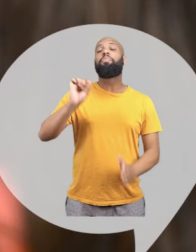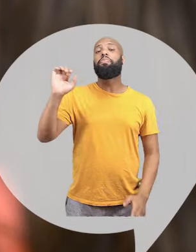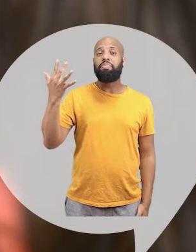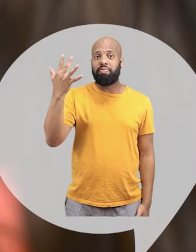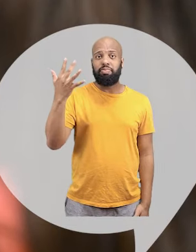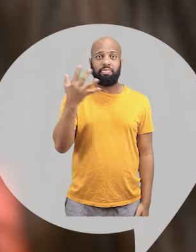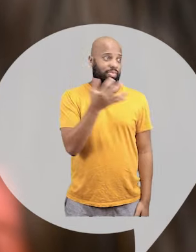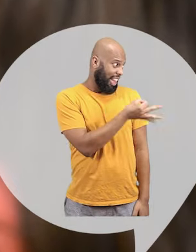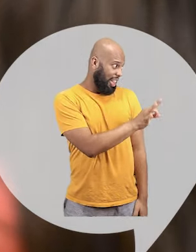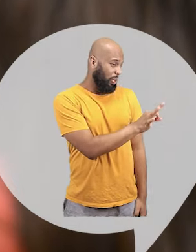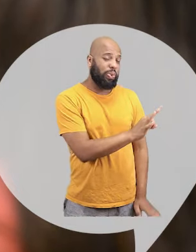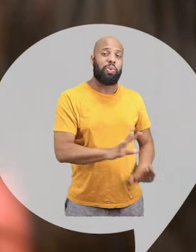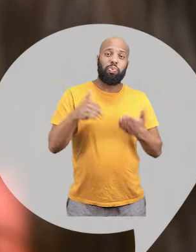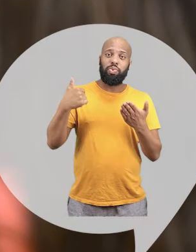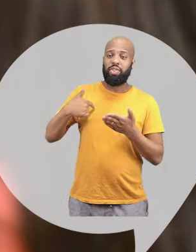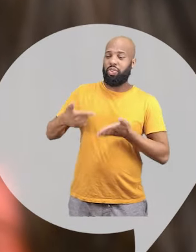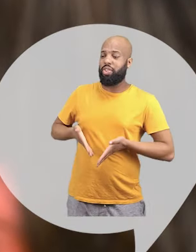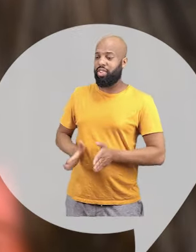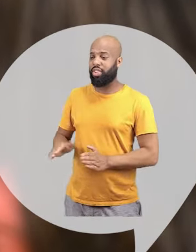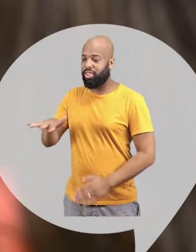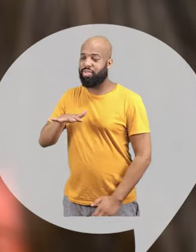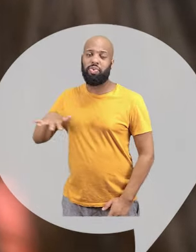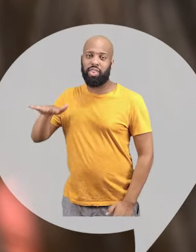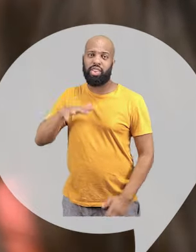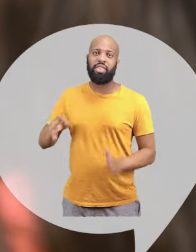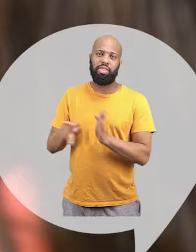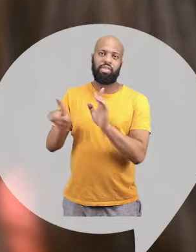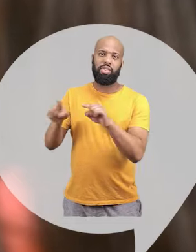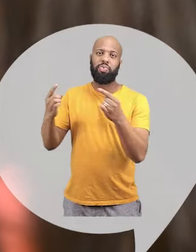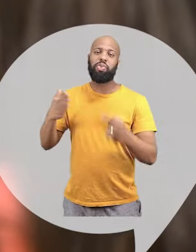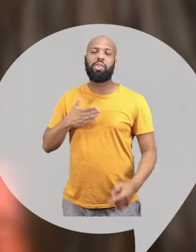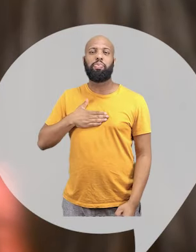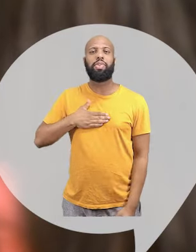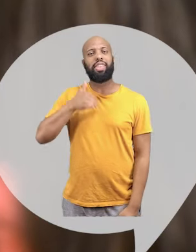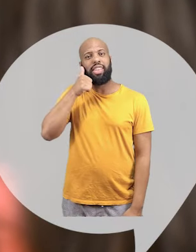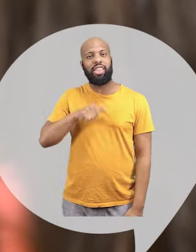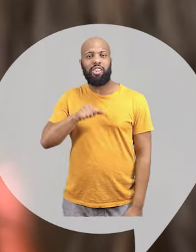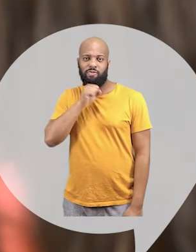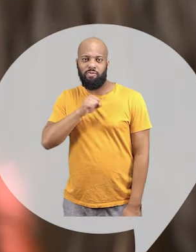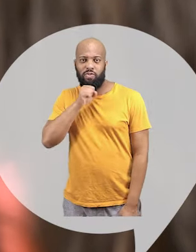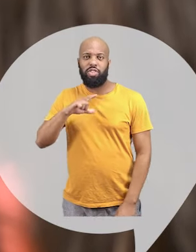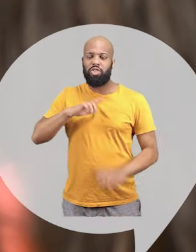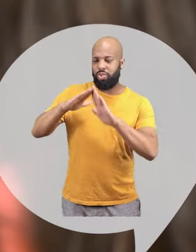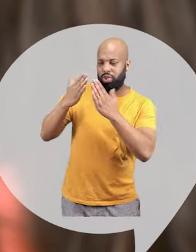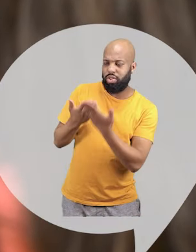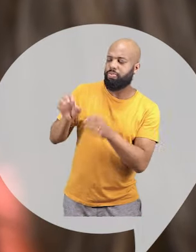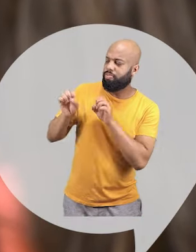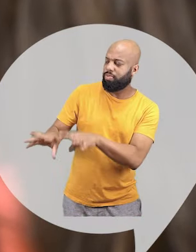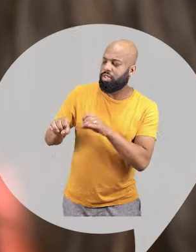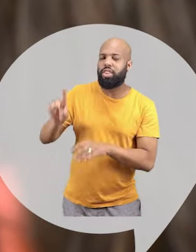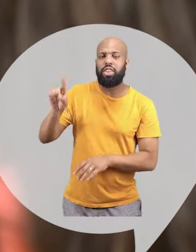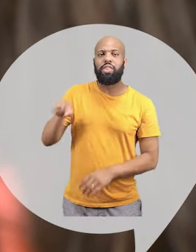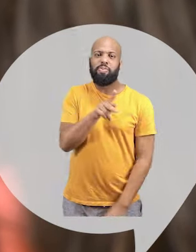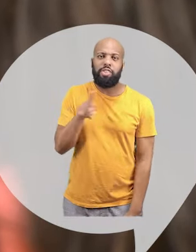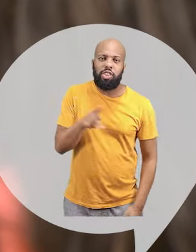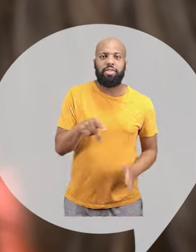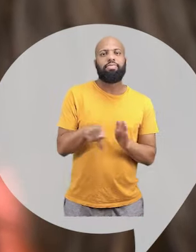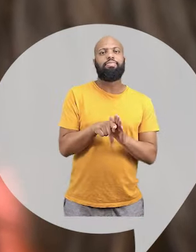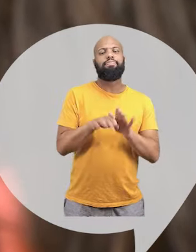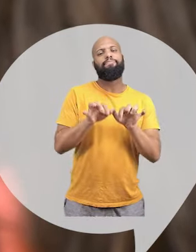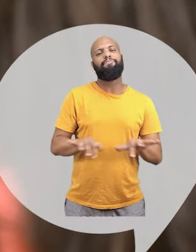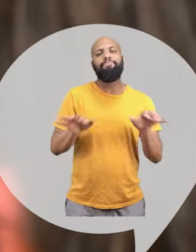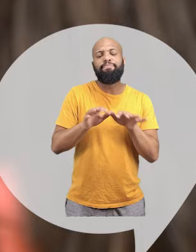o real é que tipo assim eu meio que nasci Numa família de músico mesmo a minha avó tinha uma escola ela ensinava ela era